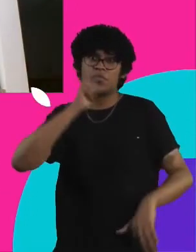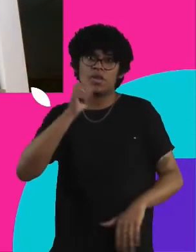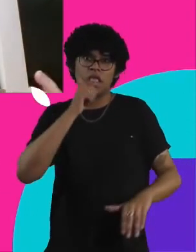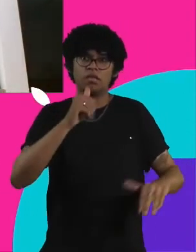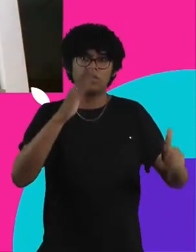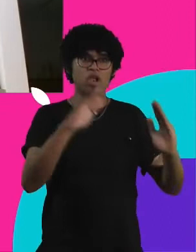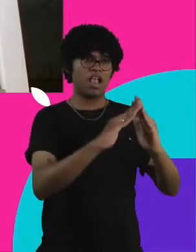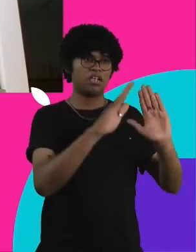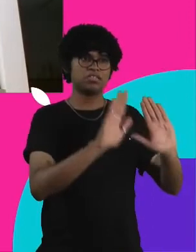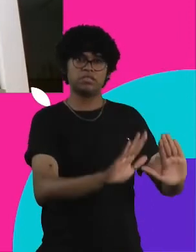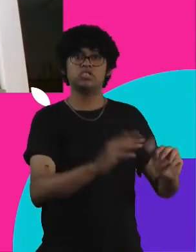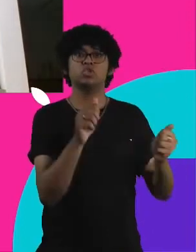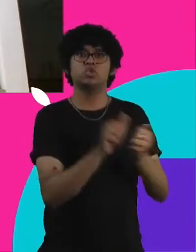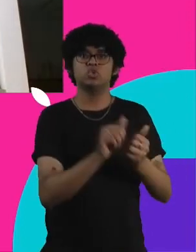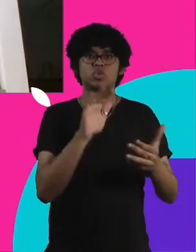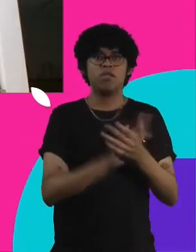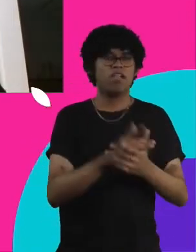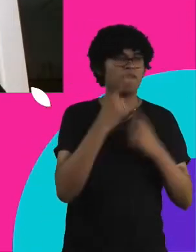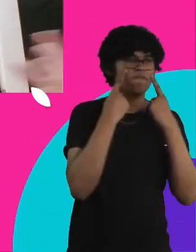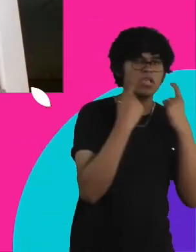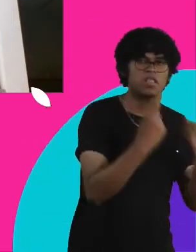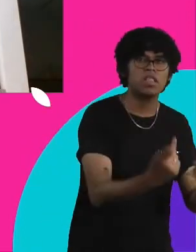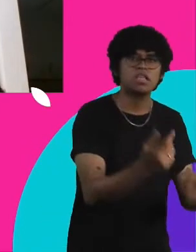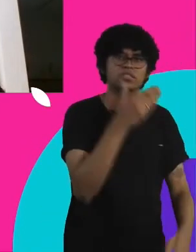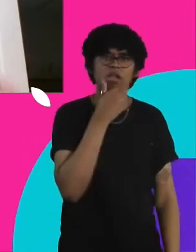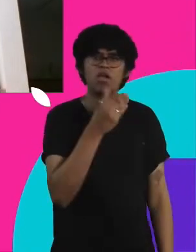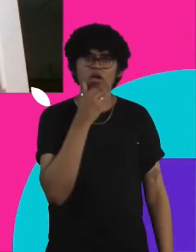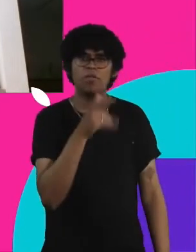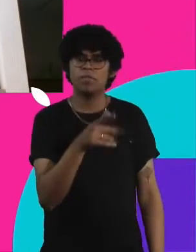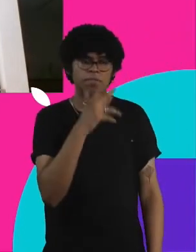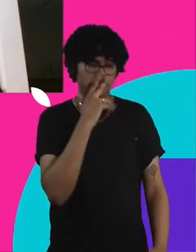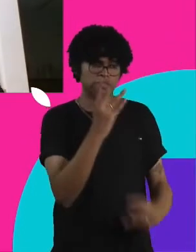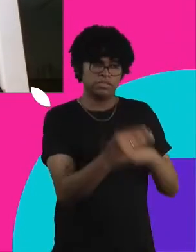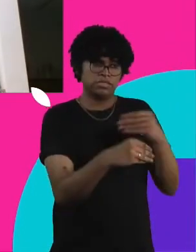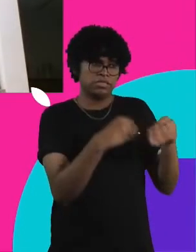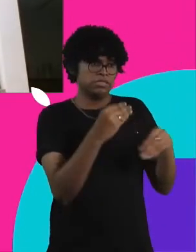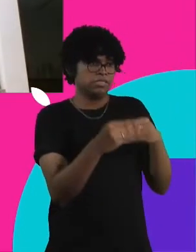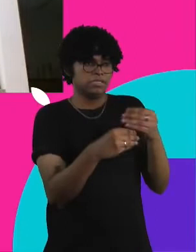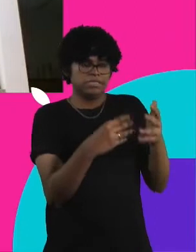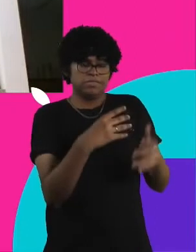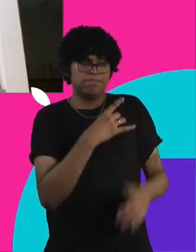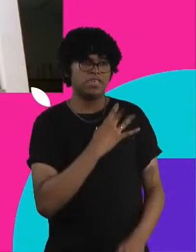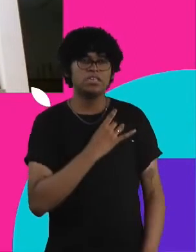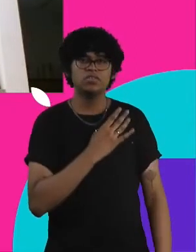casa, junto com os companheiros violentos, e a situação virou uma situação absolutamente tenebrosa. Aqui em São Paulo, por